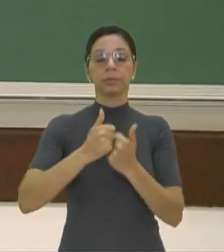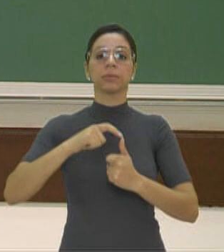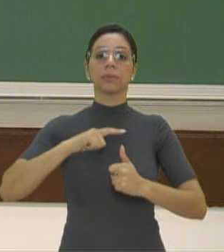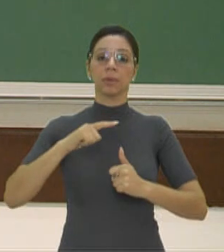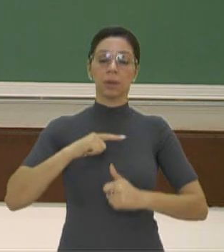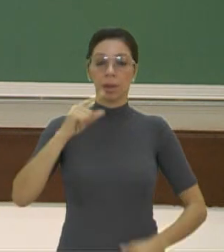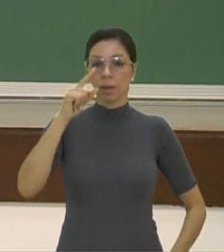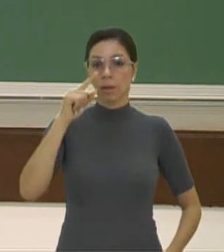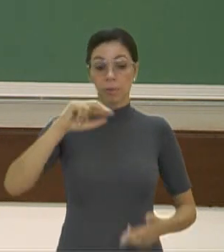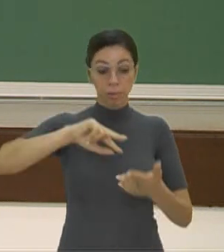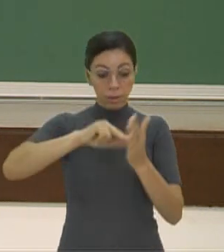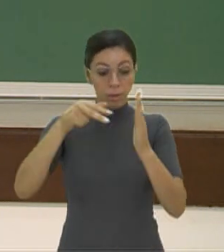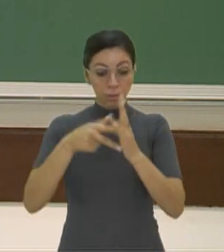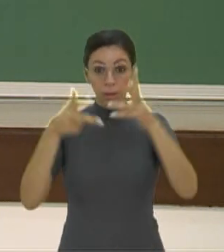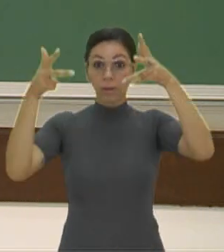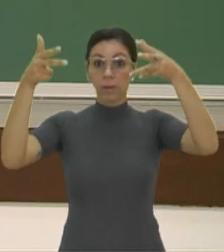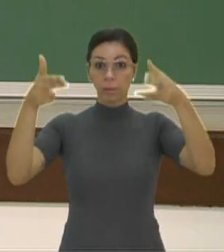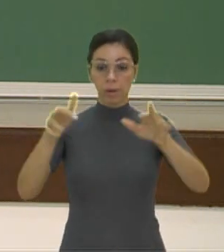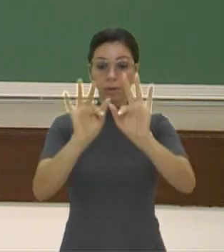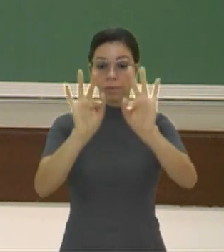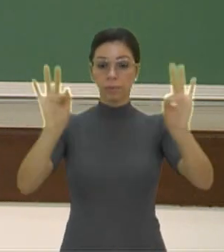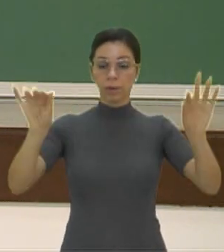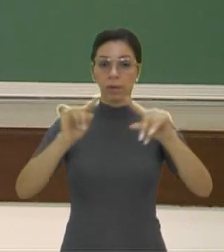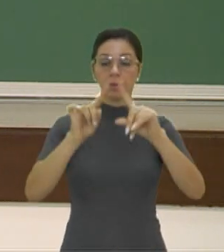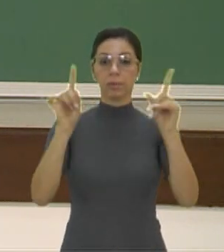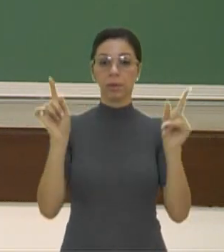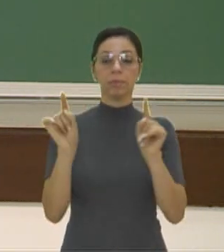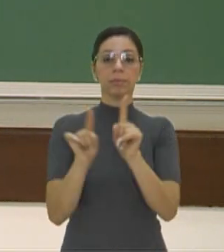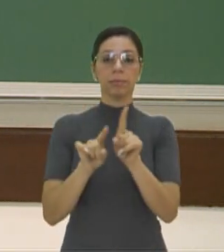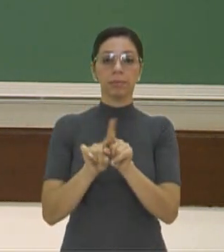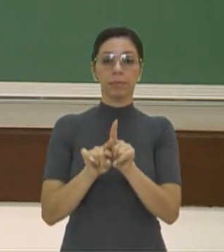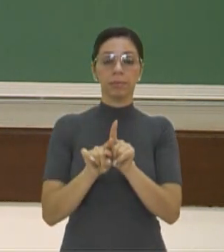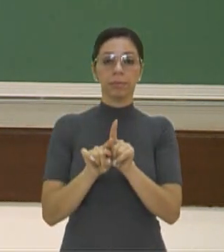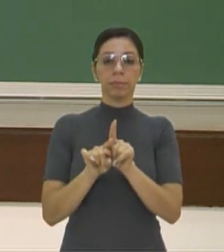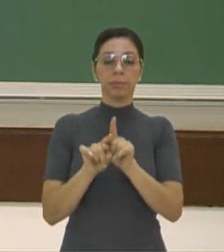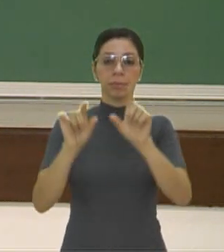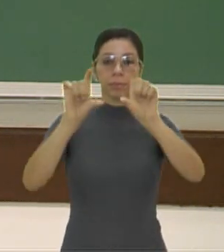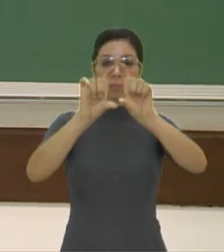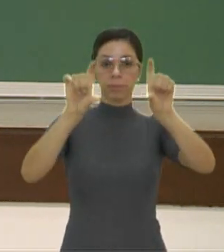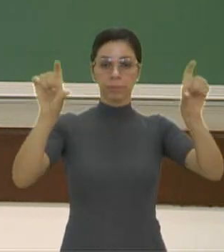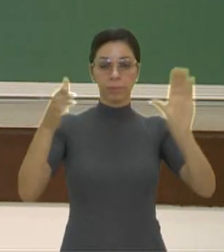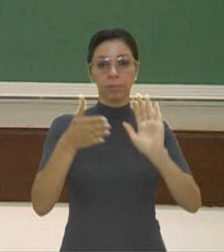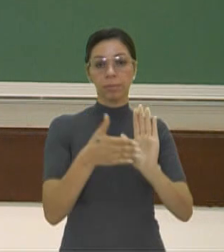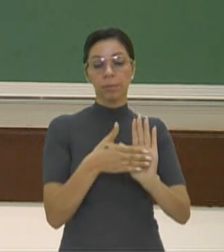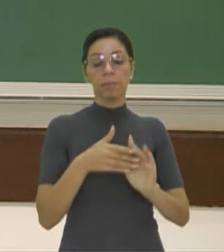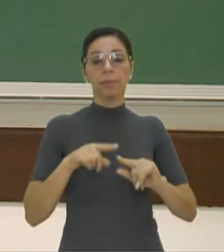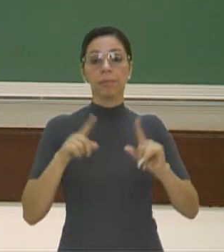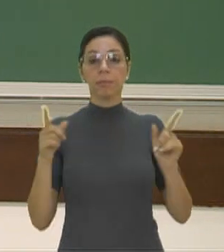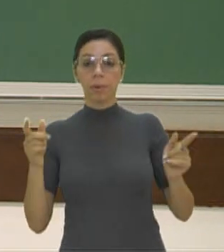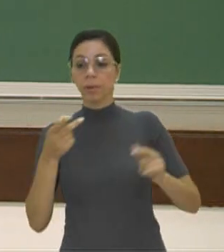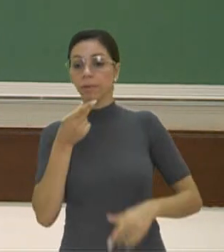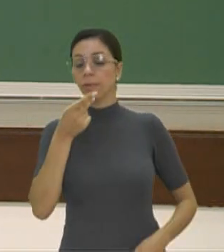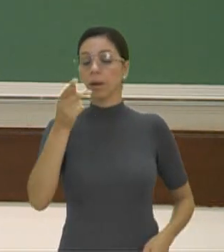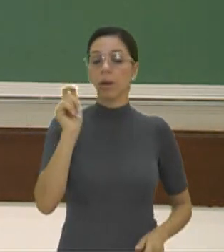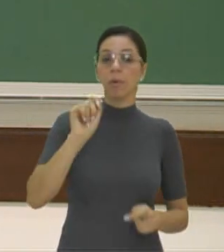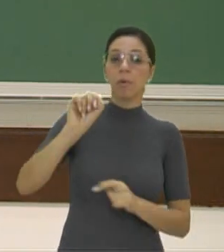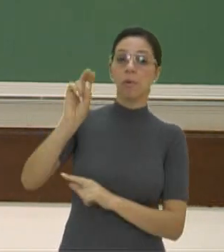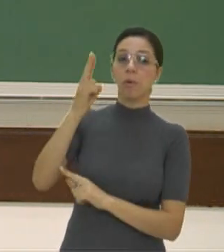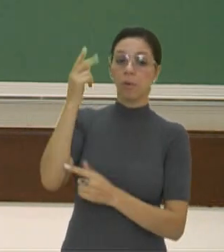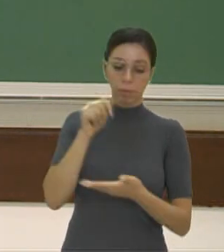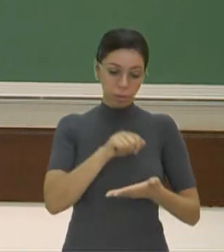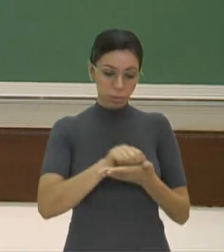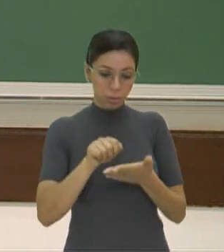mesma ideia da frase, ou a mesma ideia do enunciado ali que você quer propor, mas falado ou escrito de uma